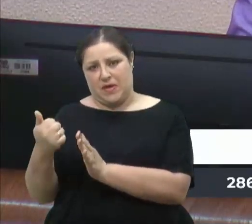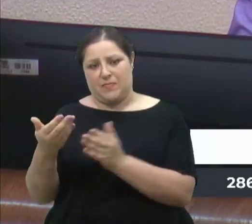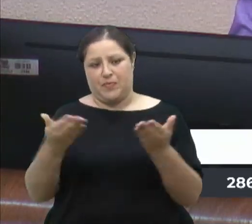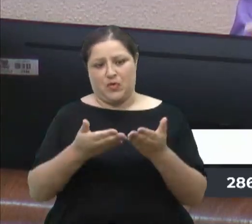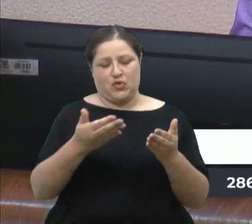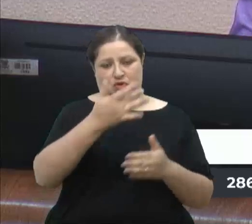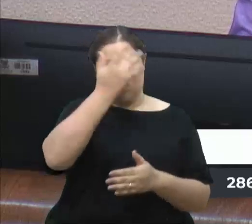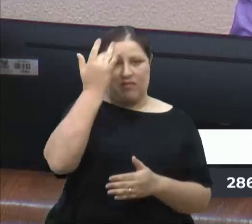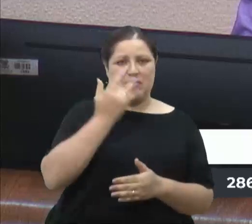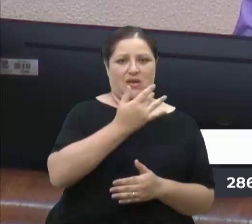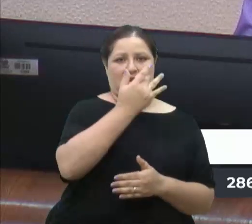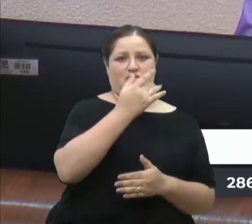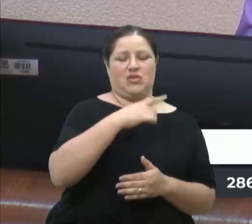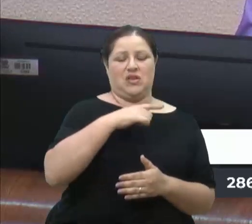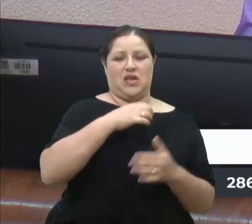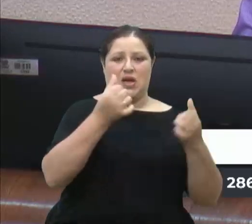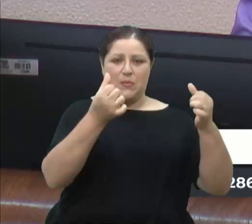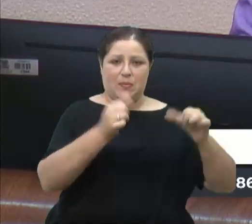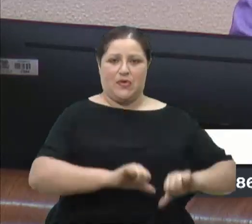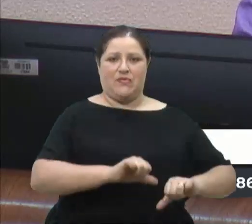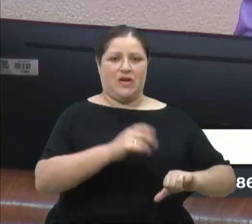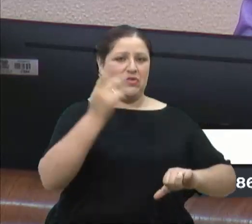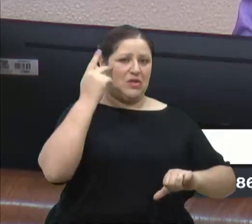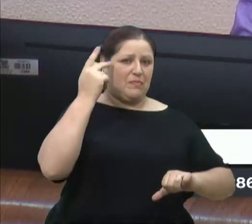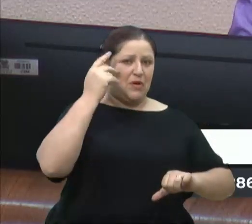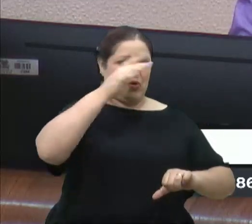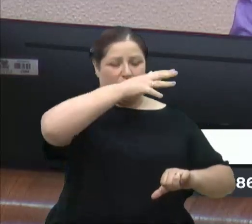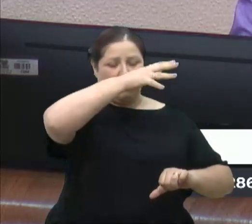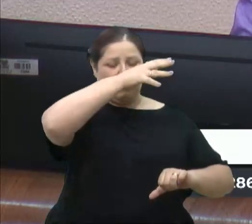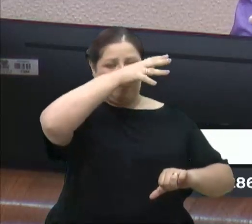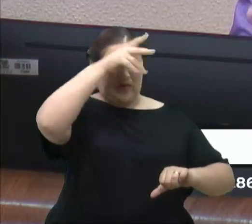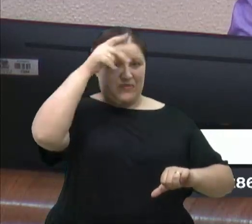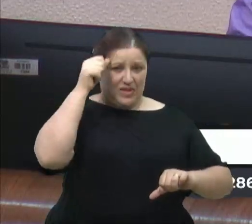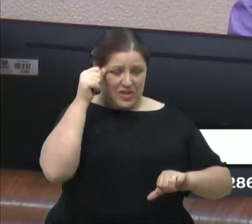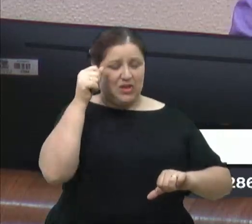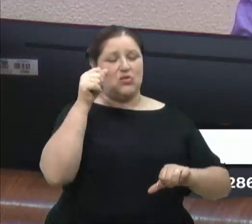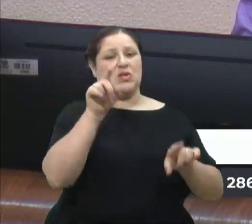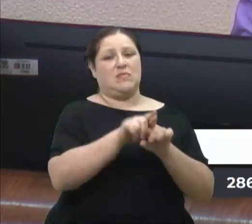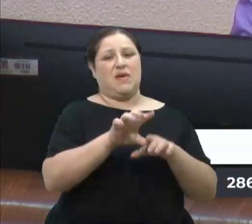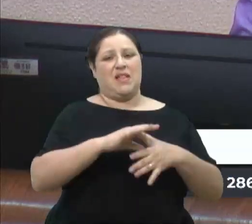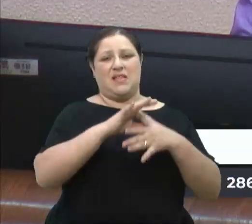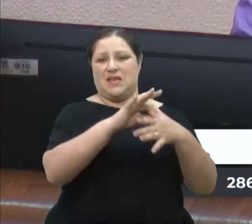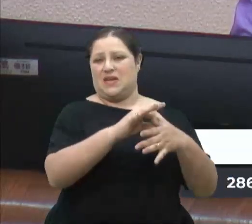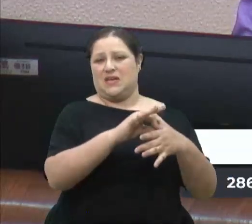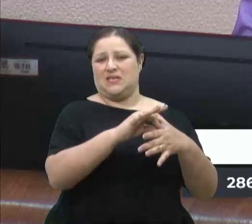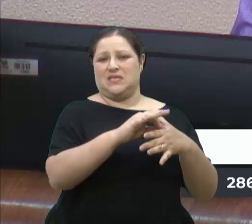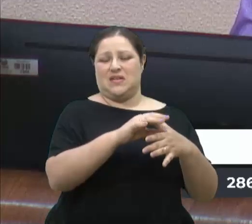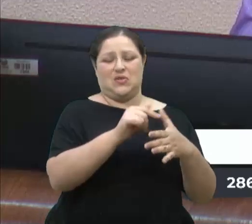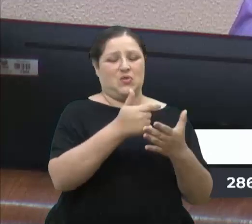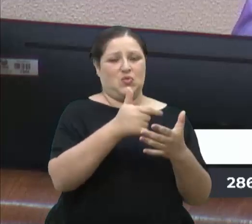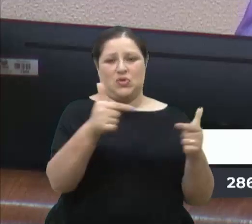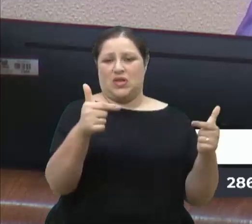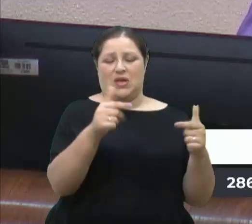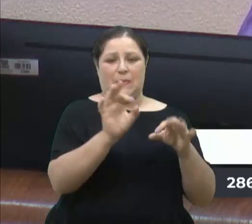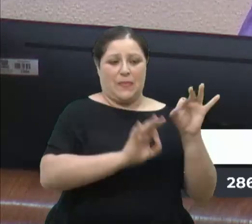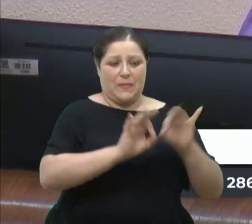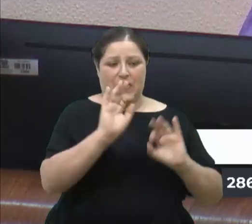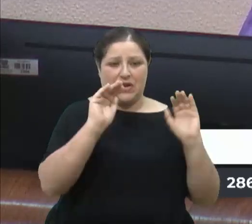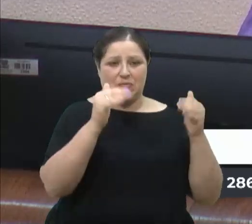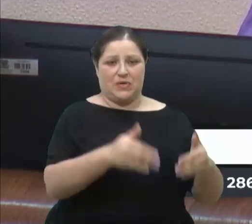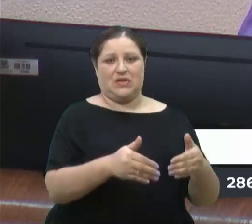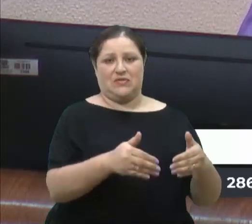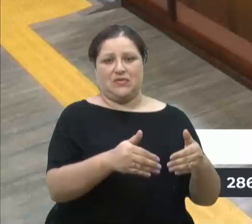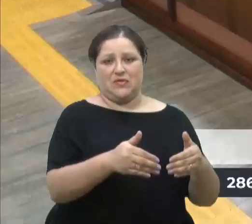Haddad reprovado em São Paulo como Prefeito como liderança sem preparo específico